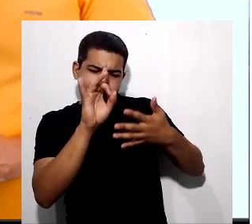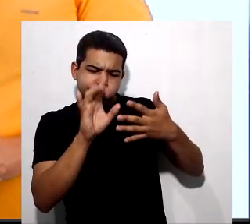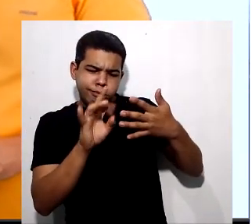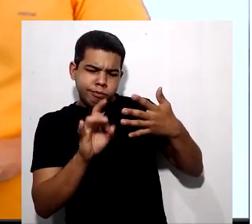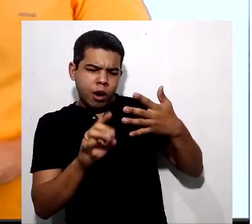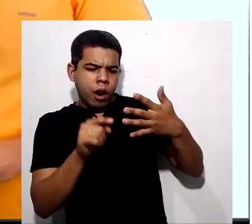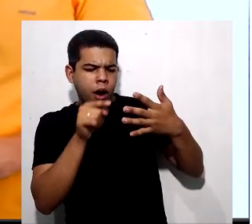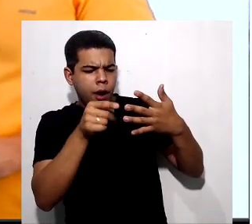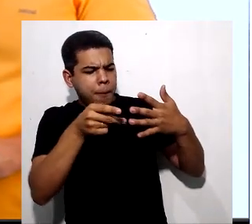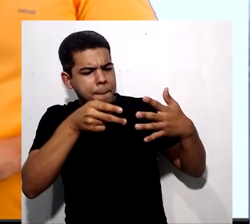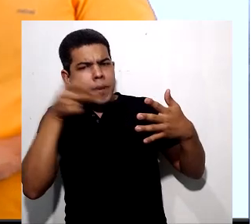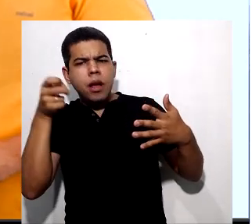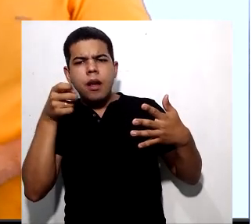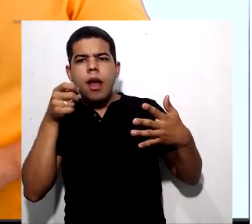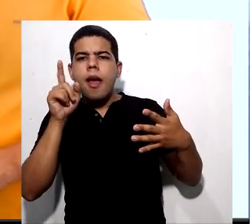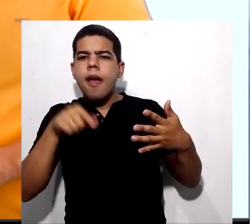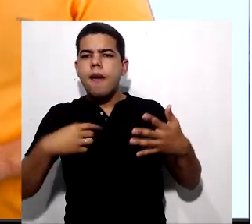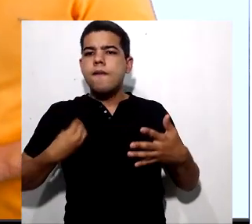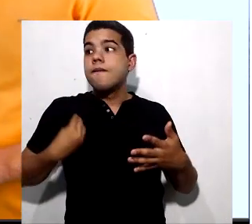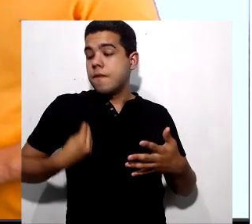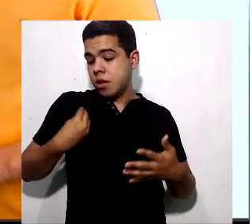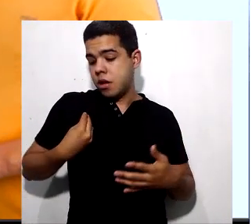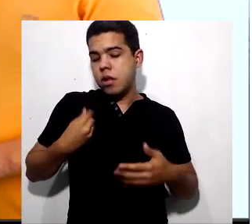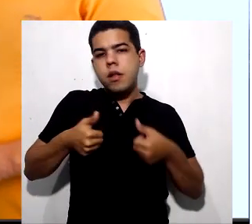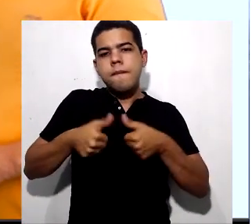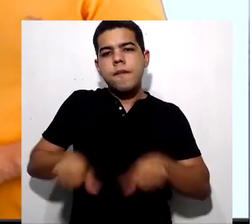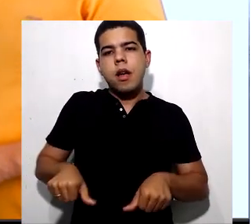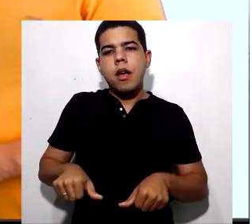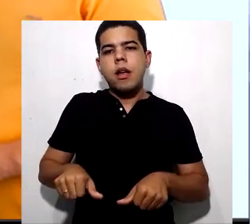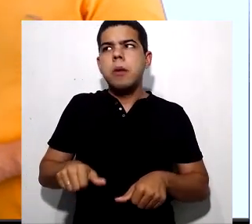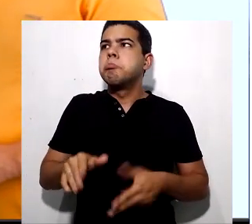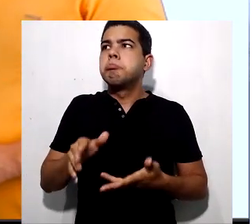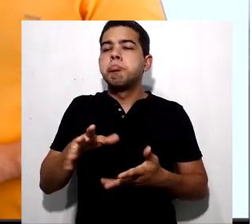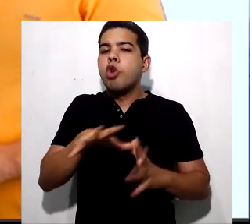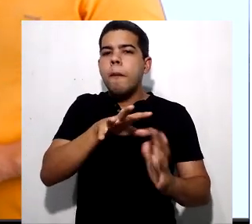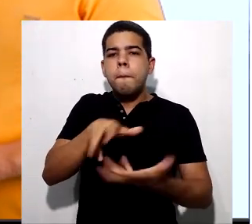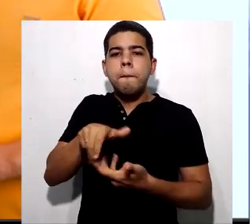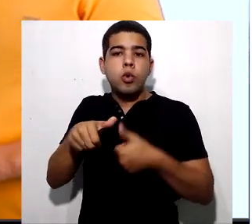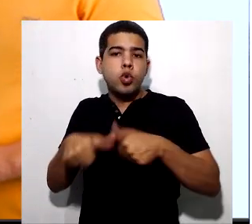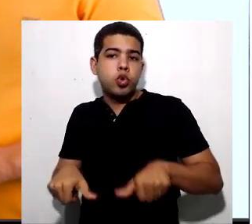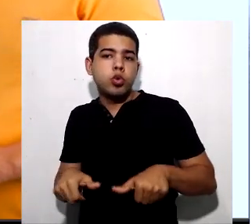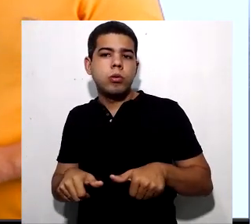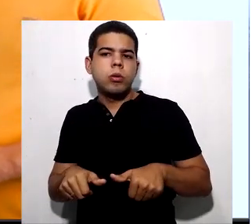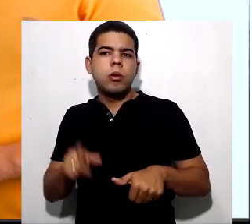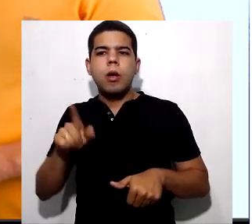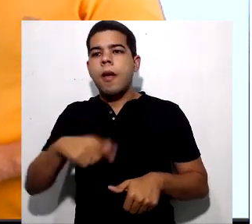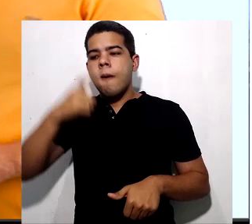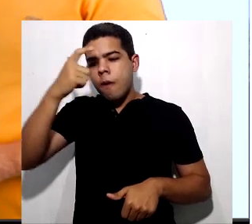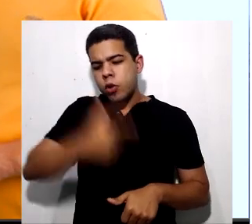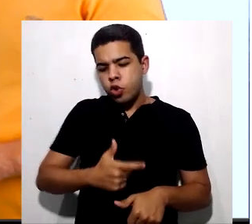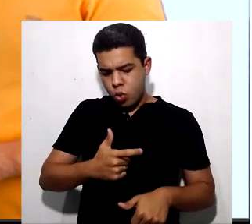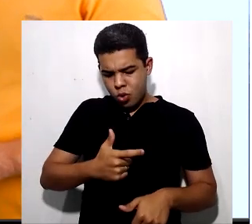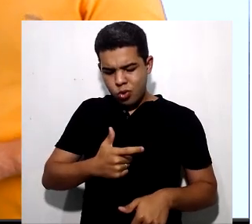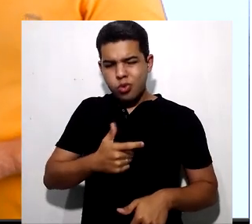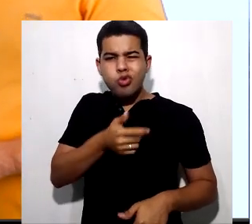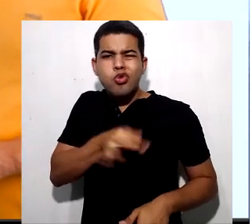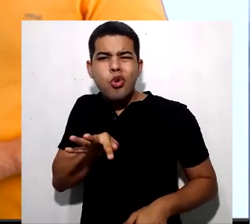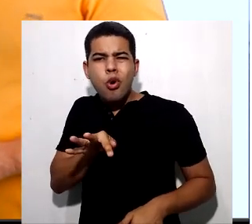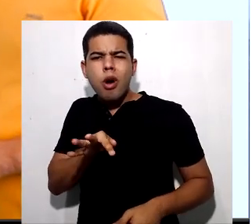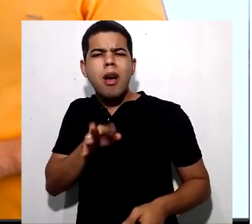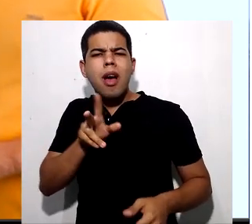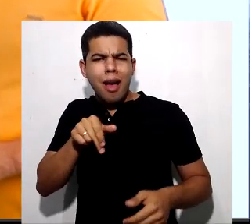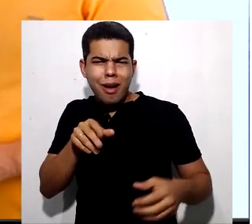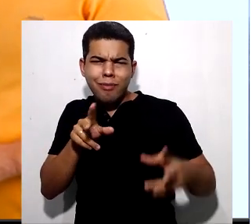obra dela, que é o estar vivo, o estar no mundo, a relação do ser e a dor. Está